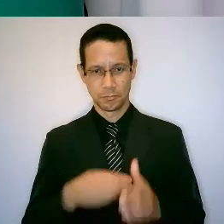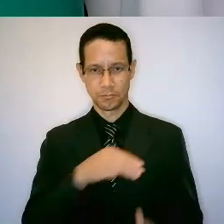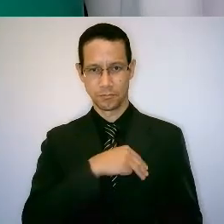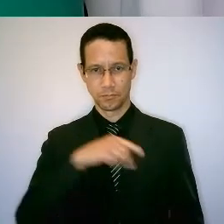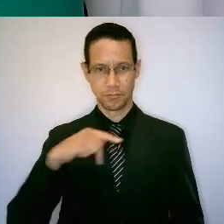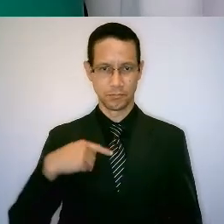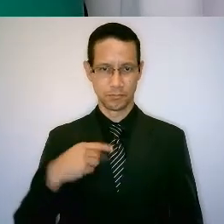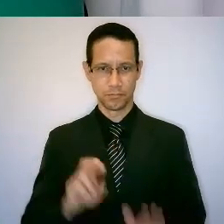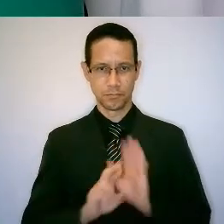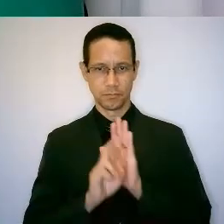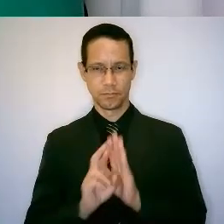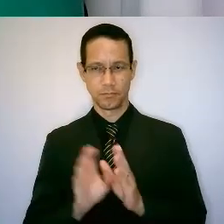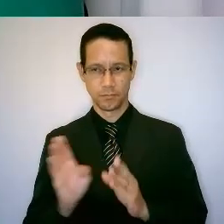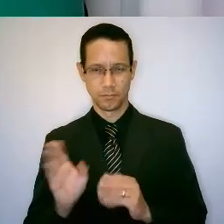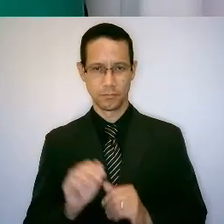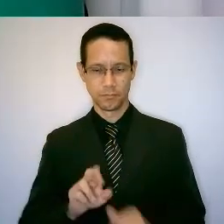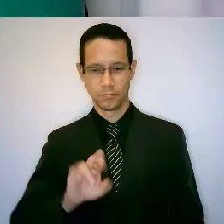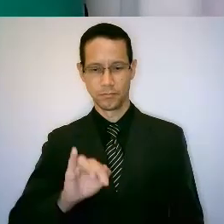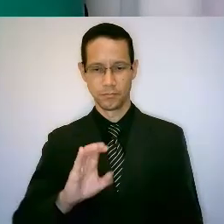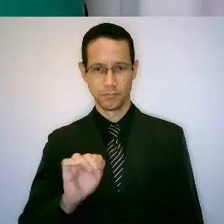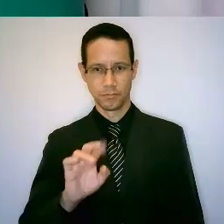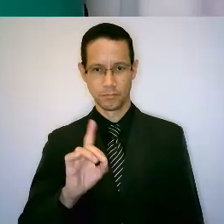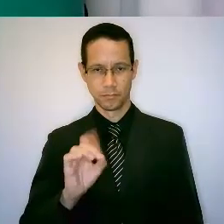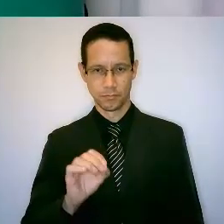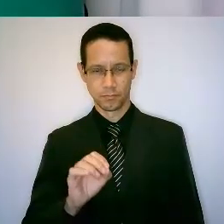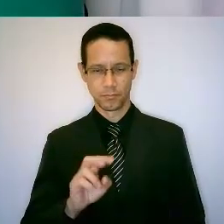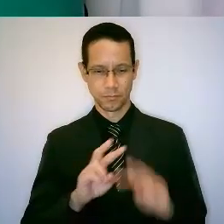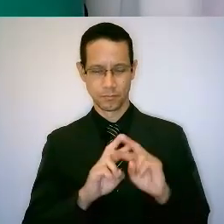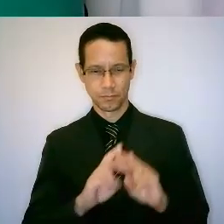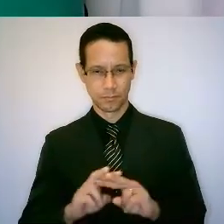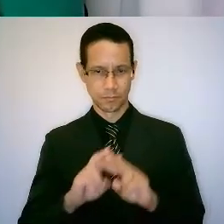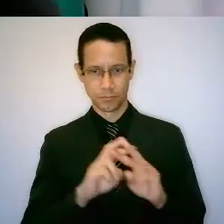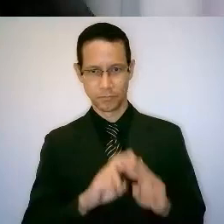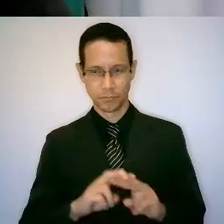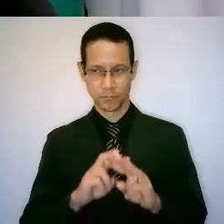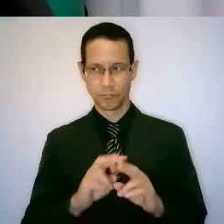Ricardo Tinoco é o revisor e